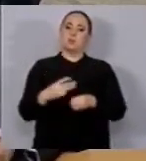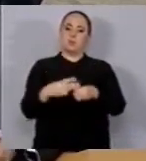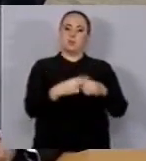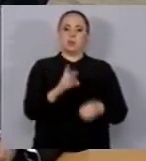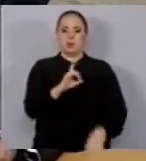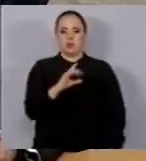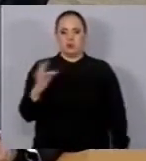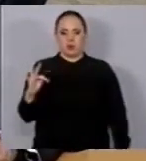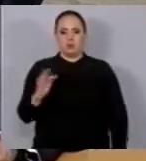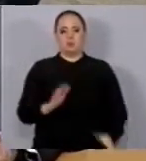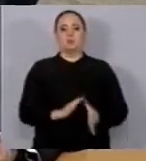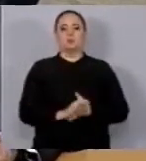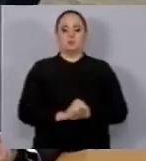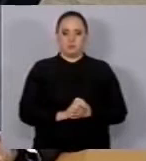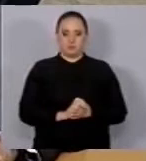Distrito Federal.